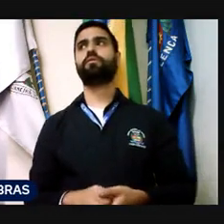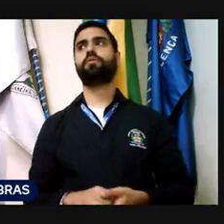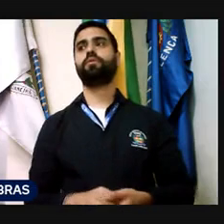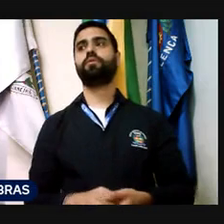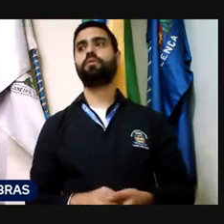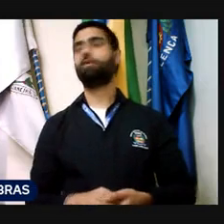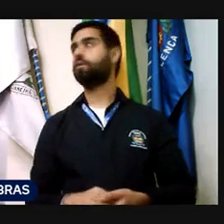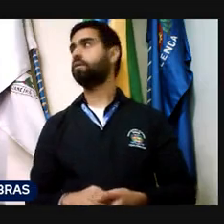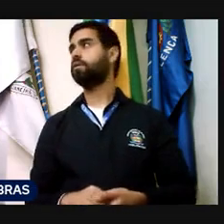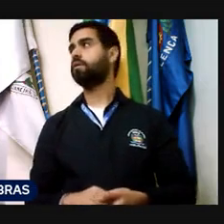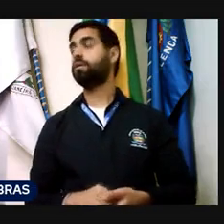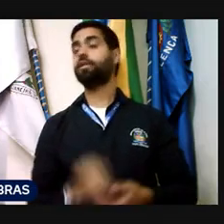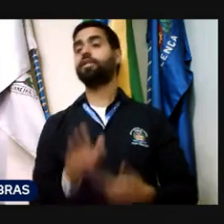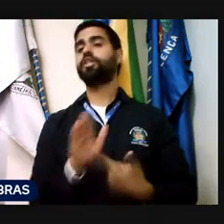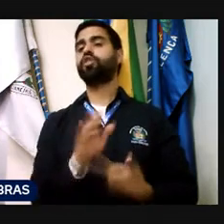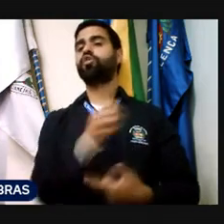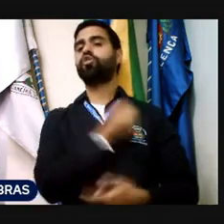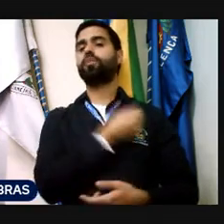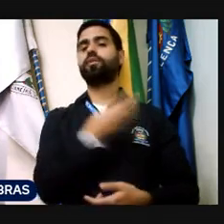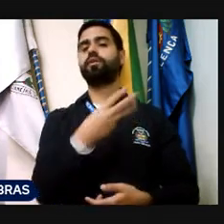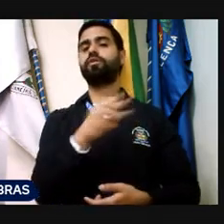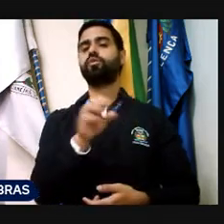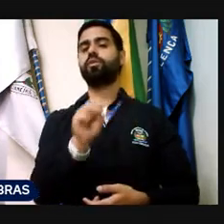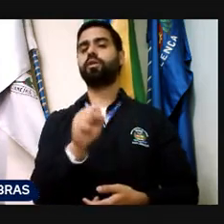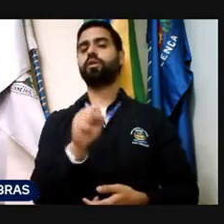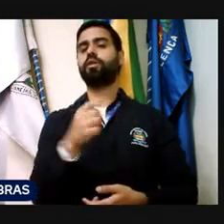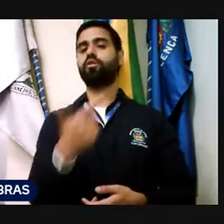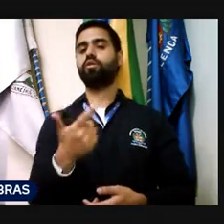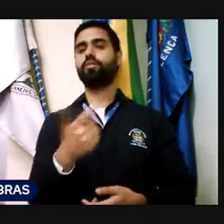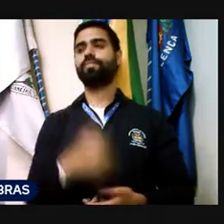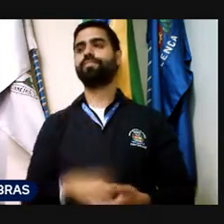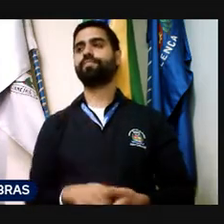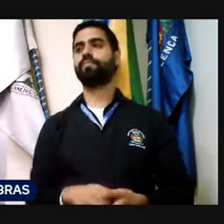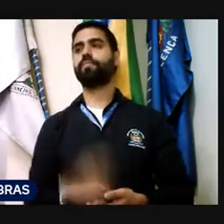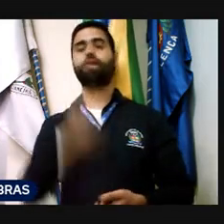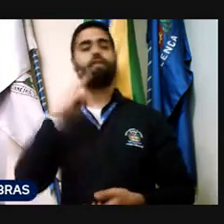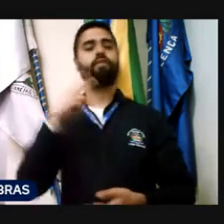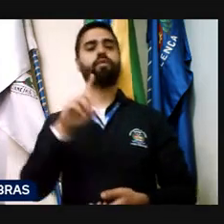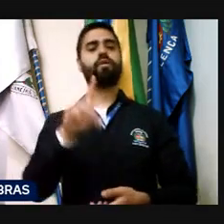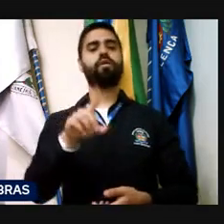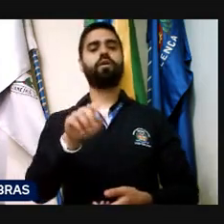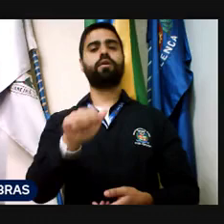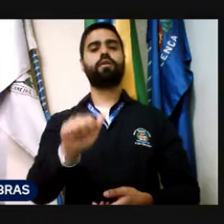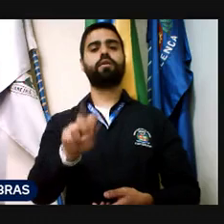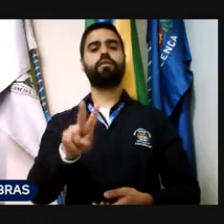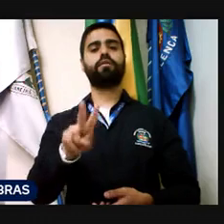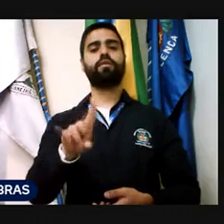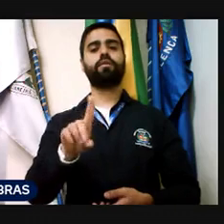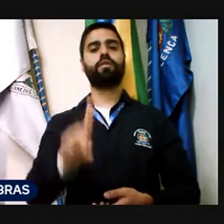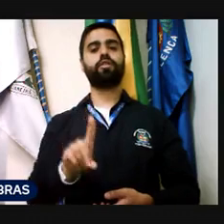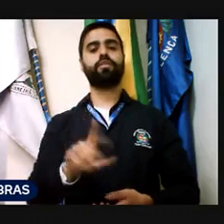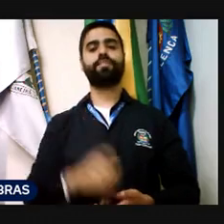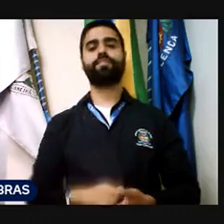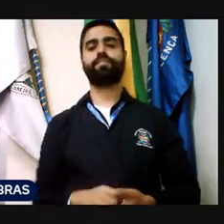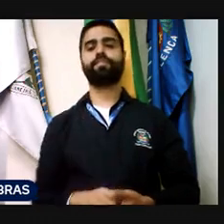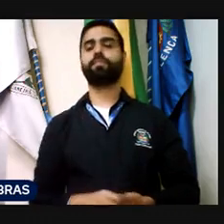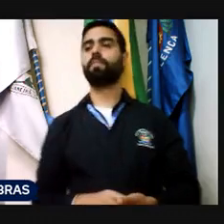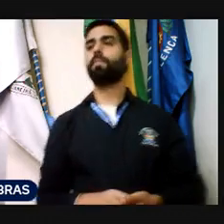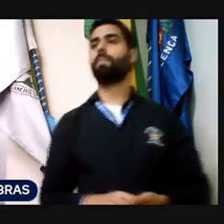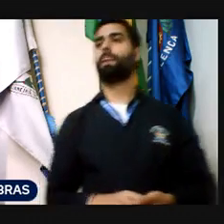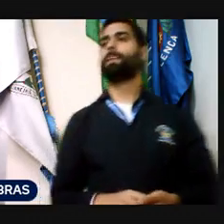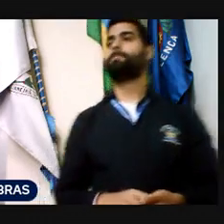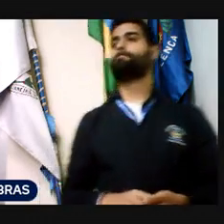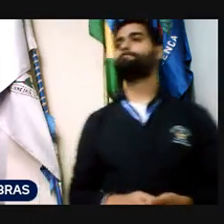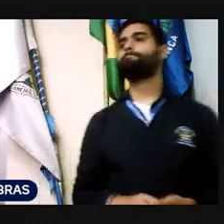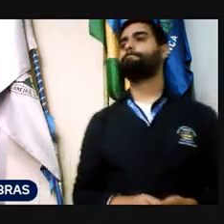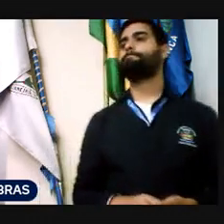Indicação número 382, o vereador Deus Nogueira requer a Vossa Excelência, em caráter de urgência, ouvido o plenário da forma